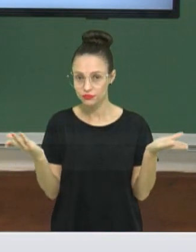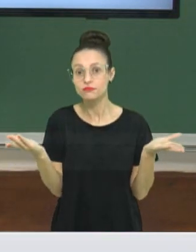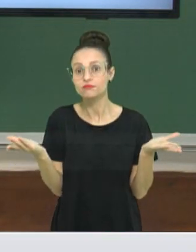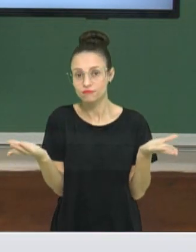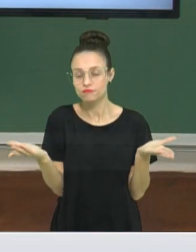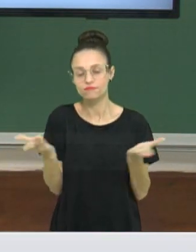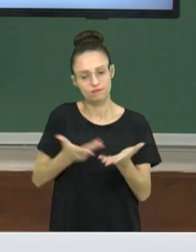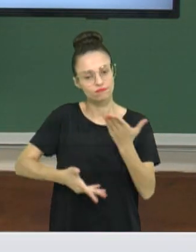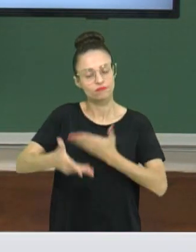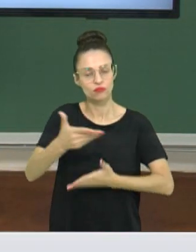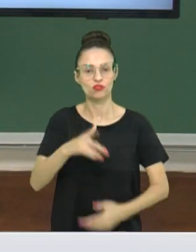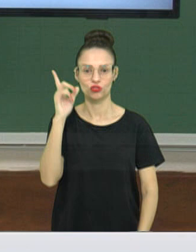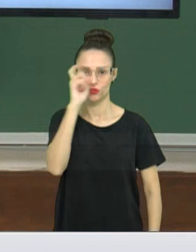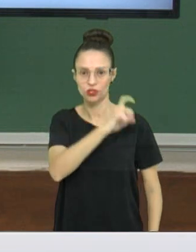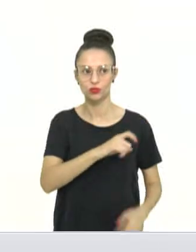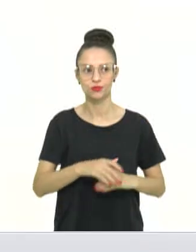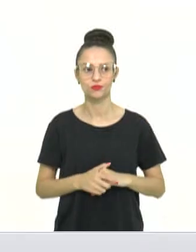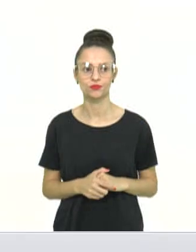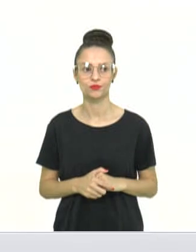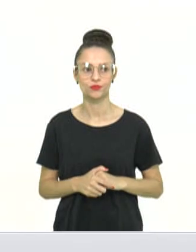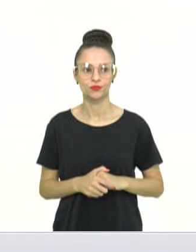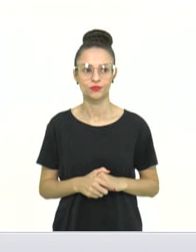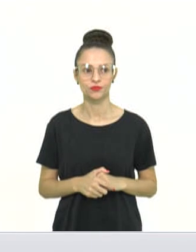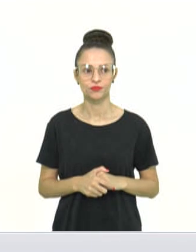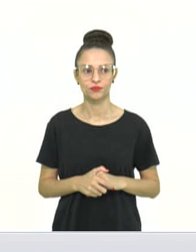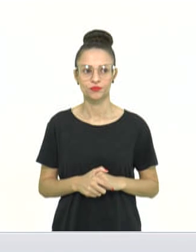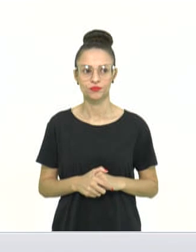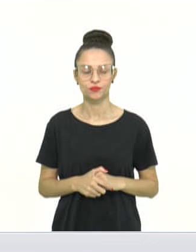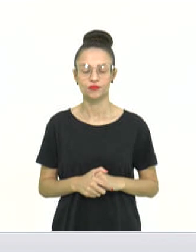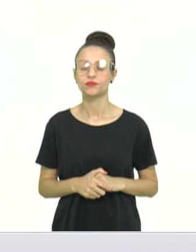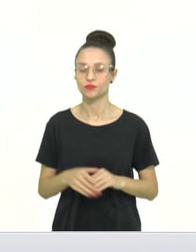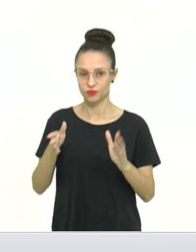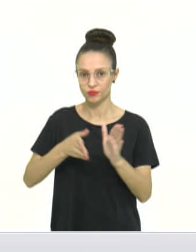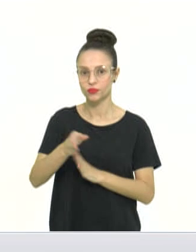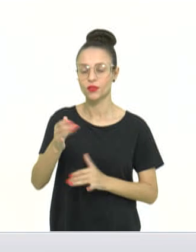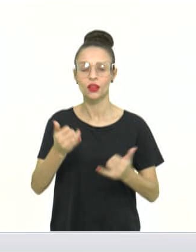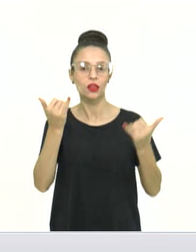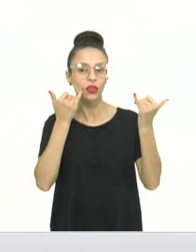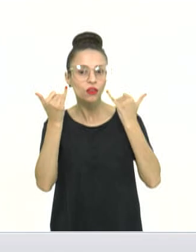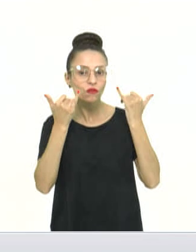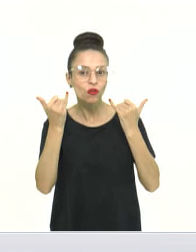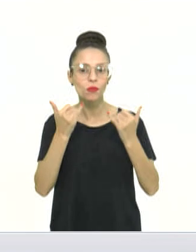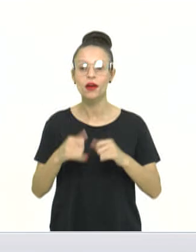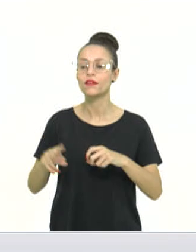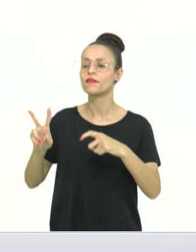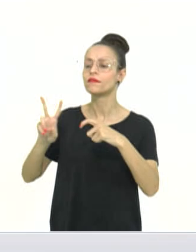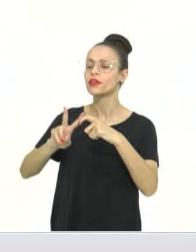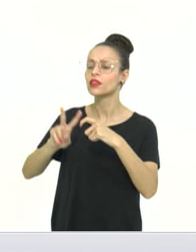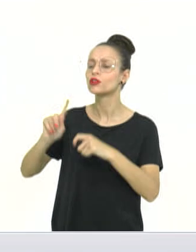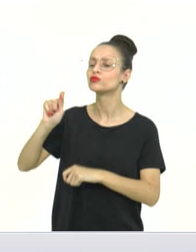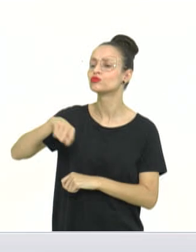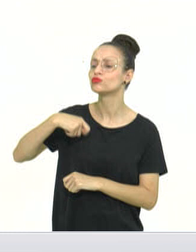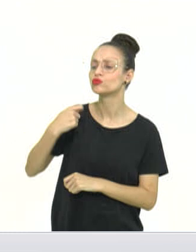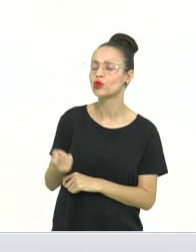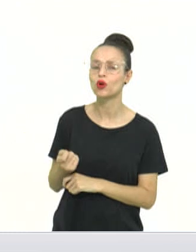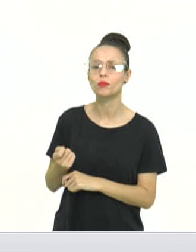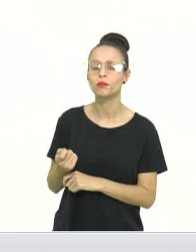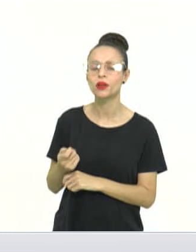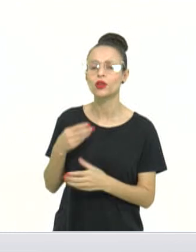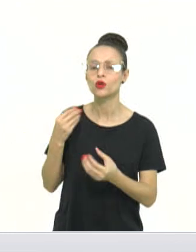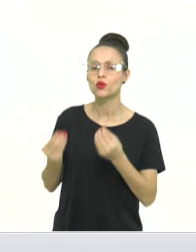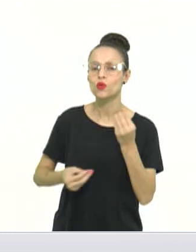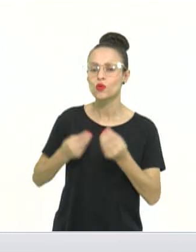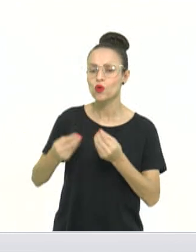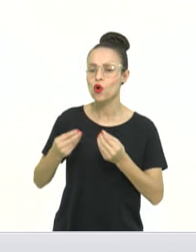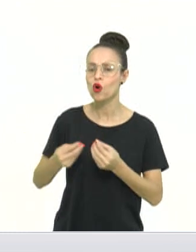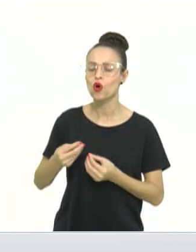aí a convivência fica difícil. Mais um conselho, informar-se com o veterinário sobre a